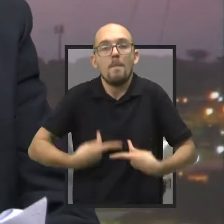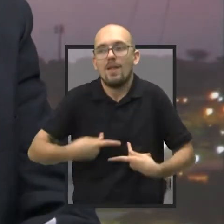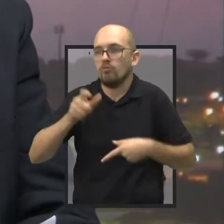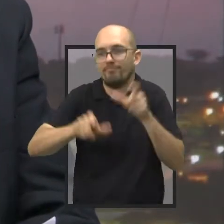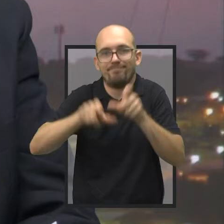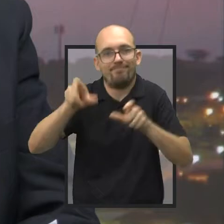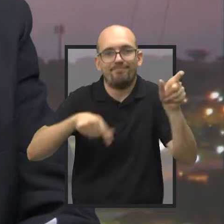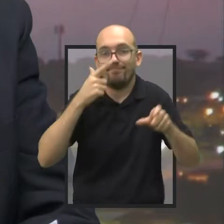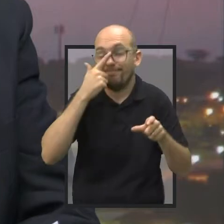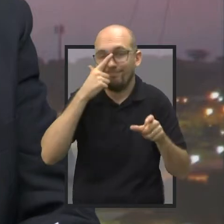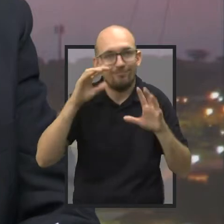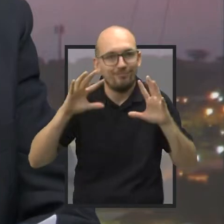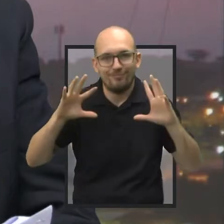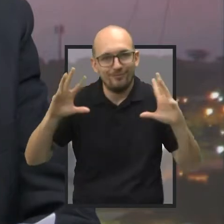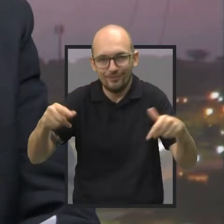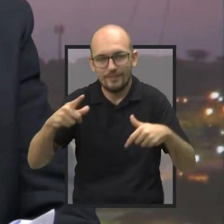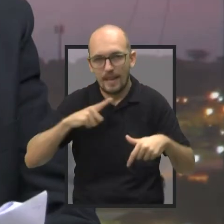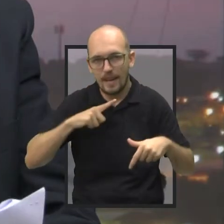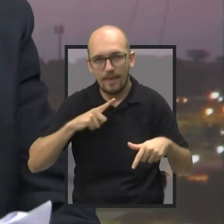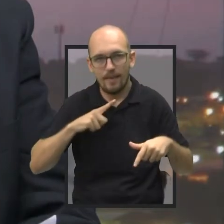possui a necessidade